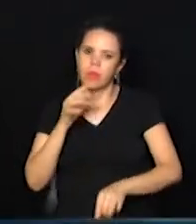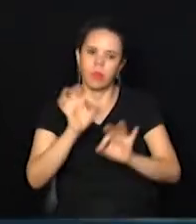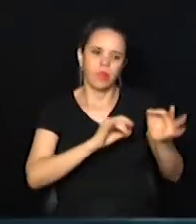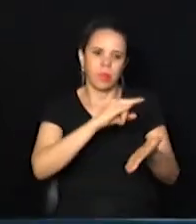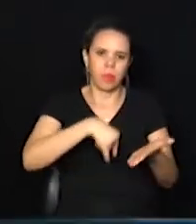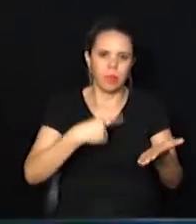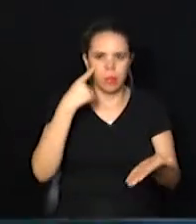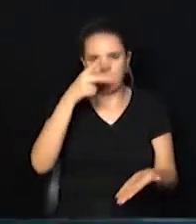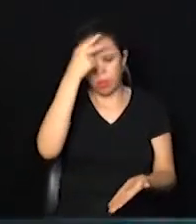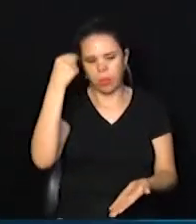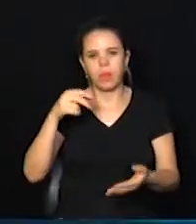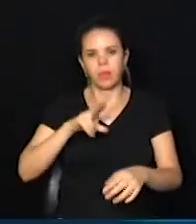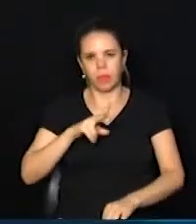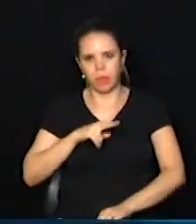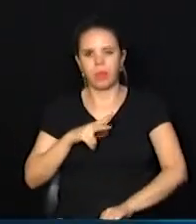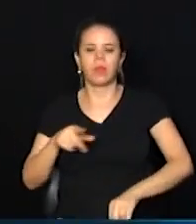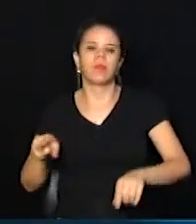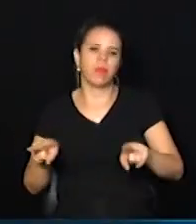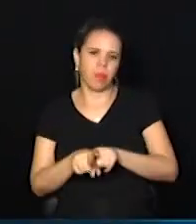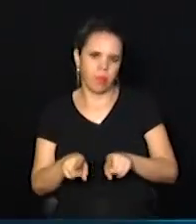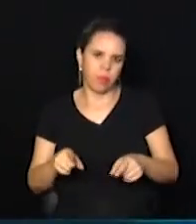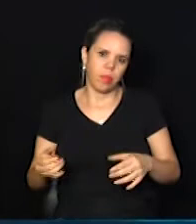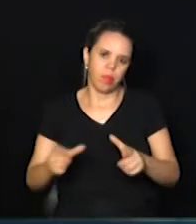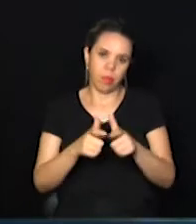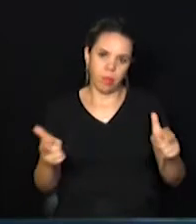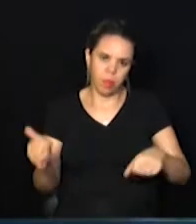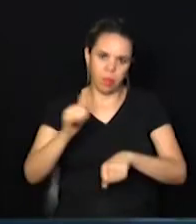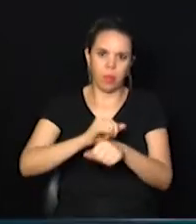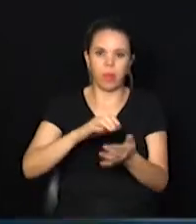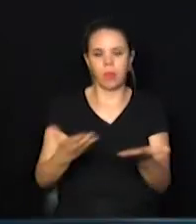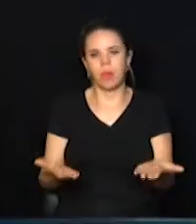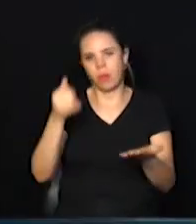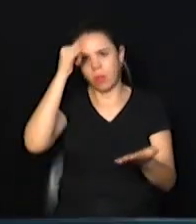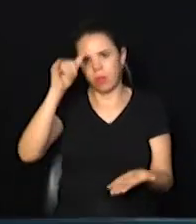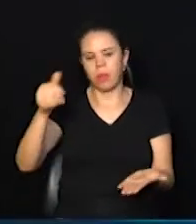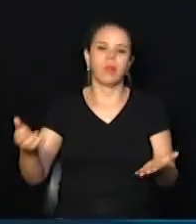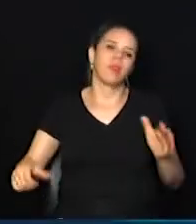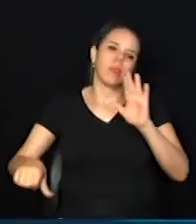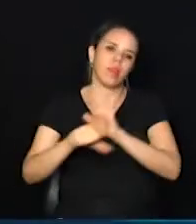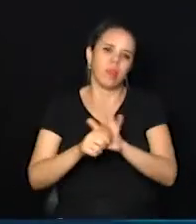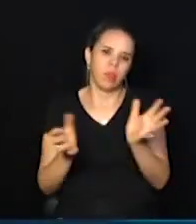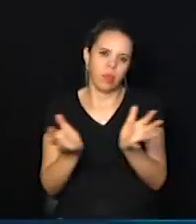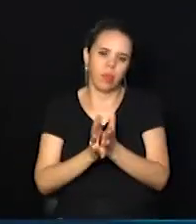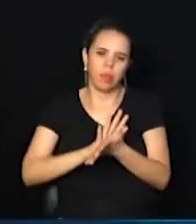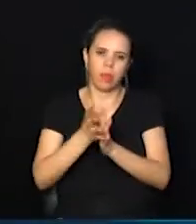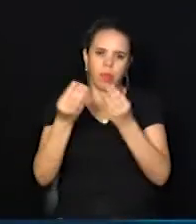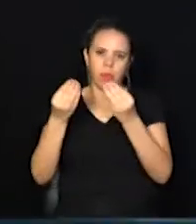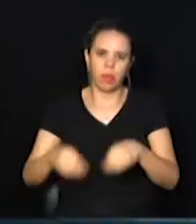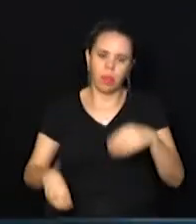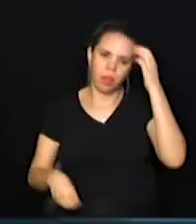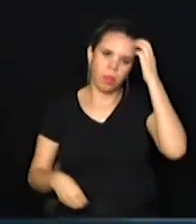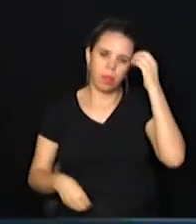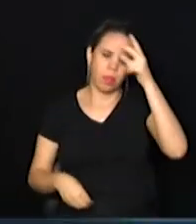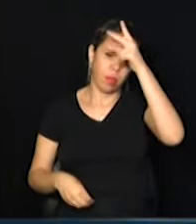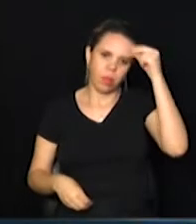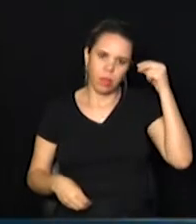como para o interesse privado, e ampliação do aeroporto de Viracopos, de combater o crime organizado, que historicamente lesa o erário público em suas